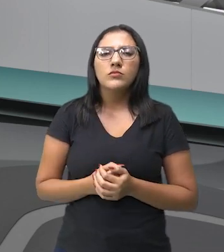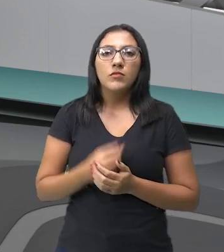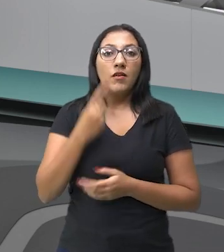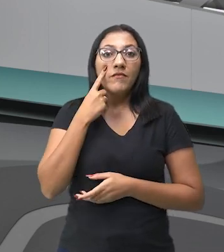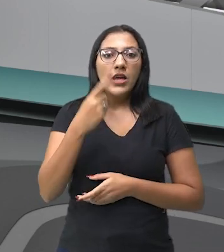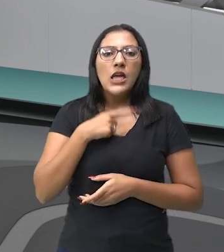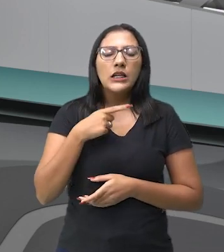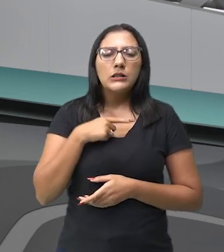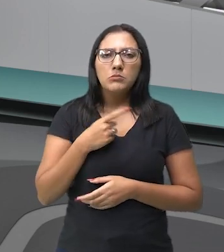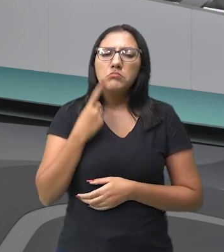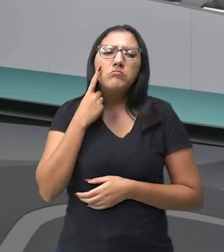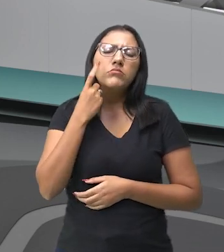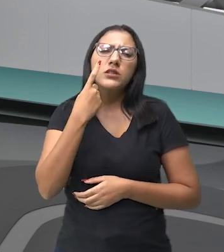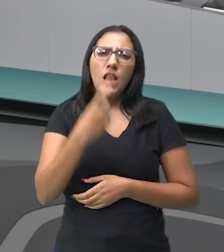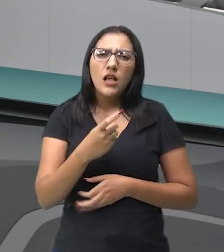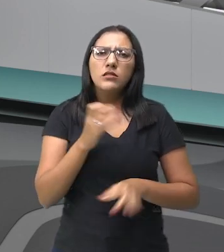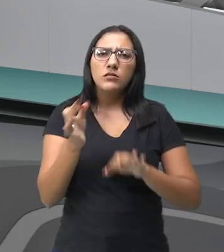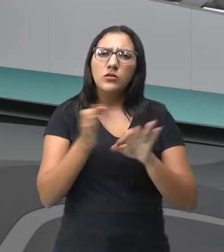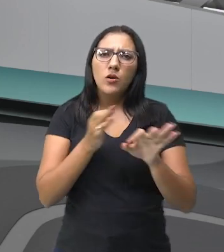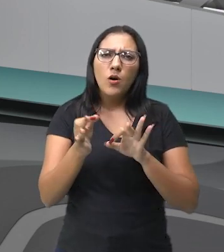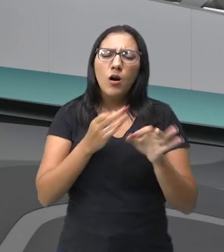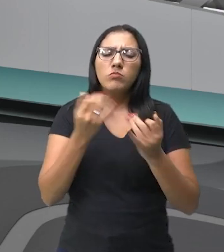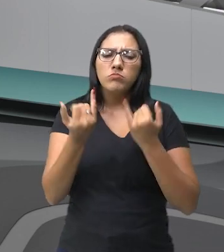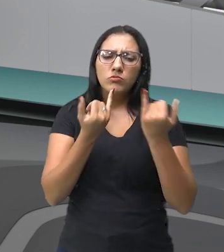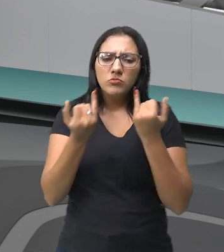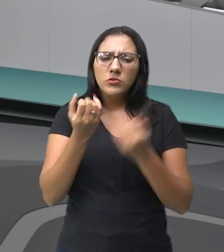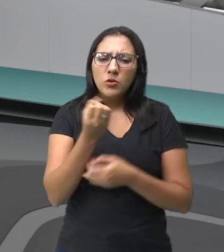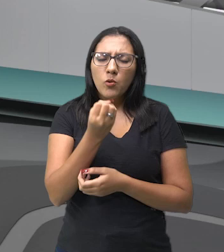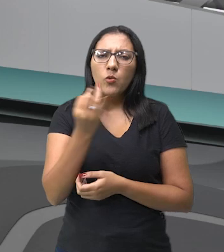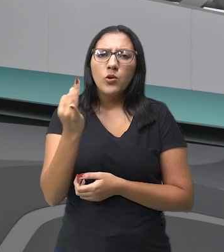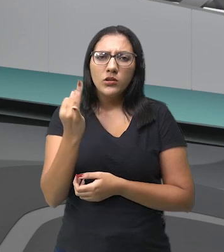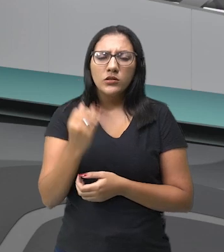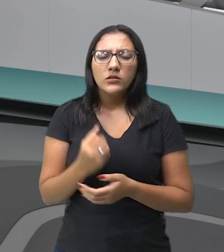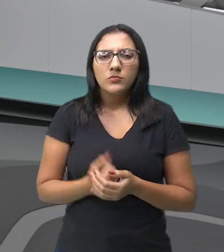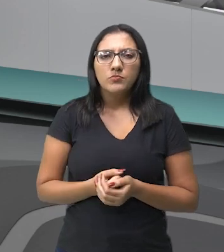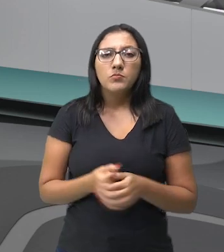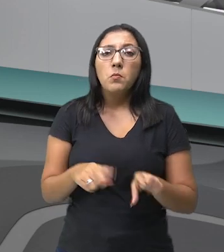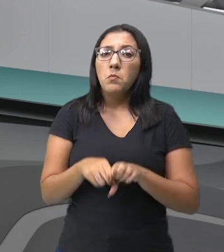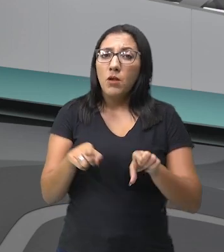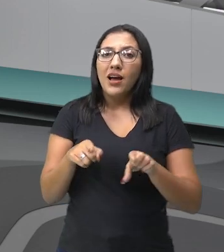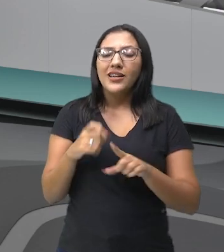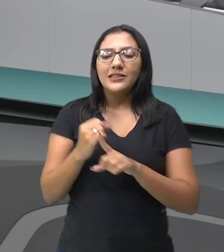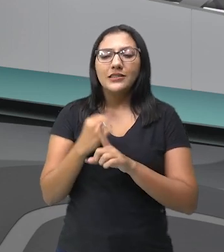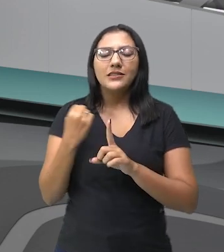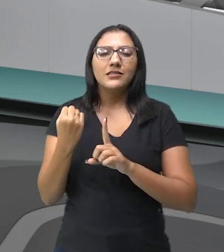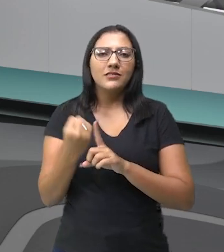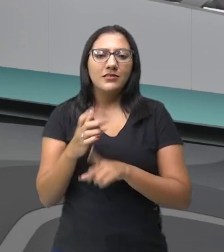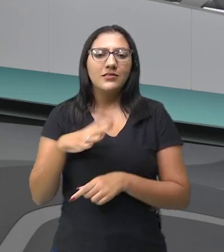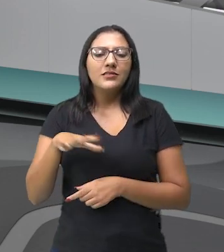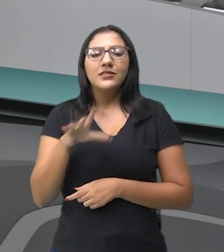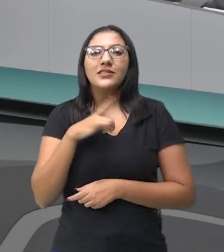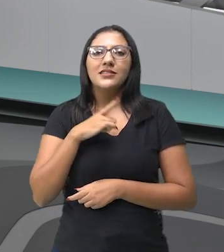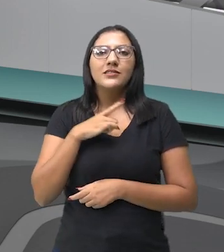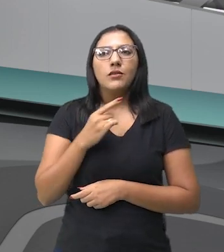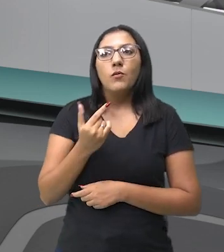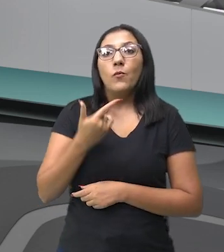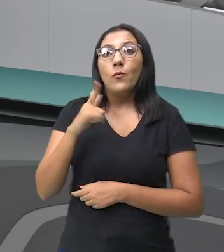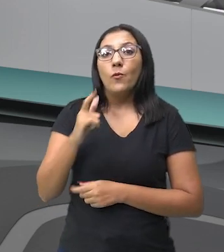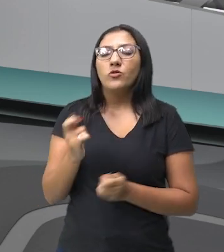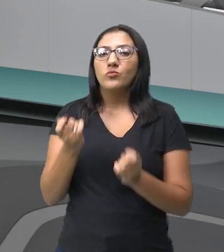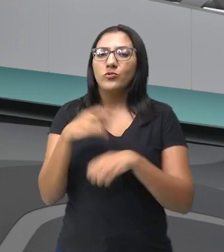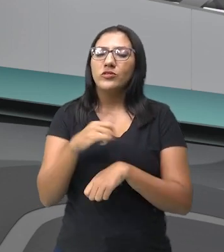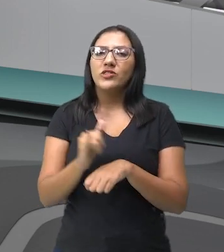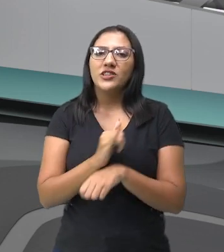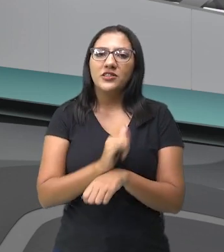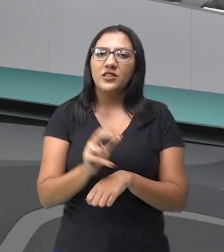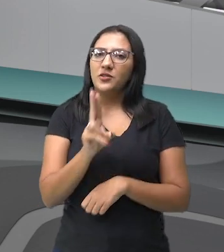é uma maneira interessante de organizar a informação, mas que a sociedade tem nos demandado outras formas de